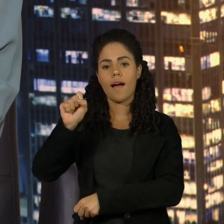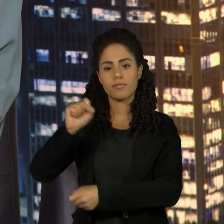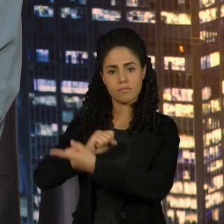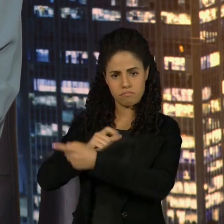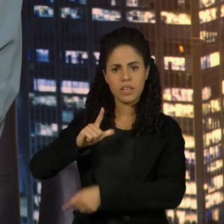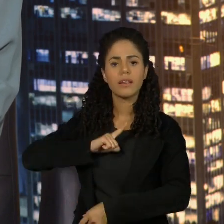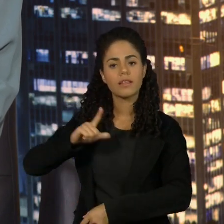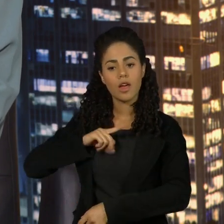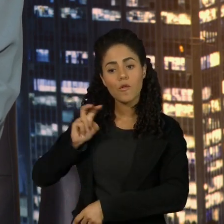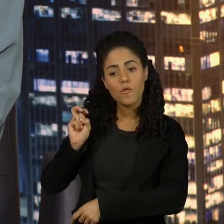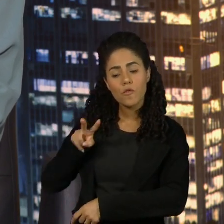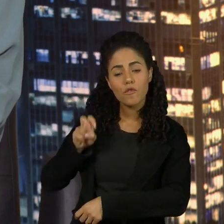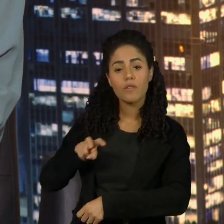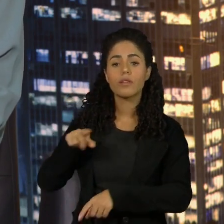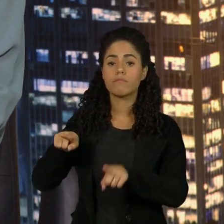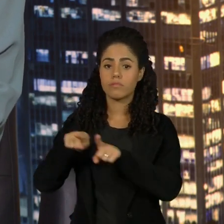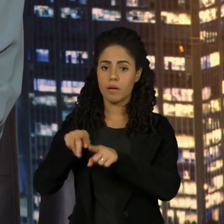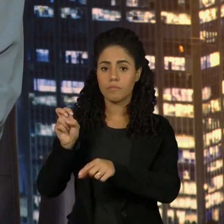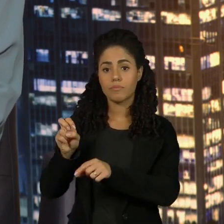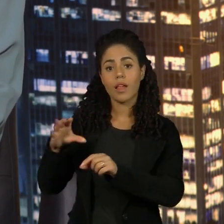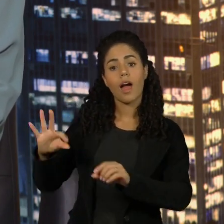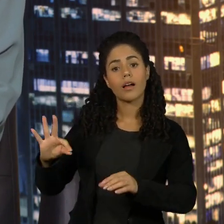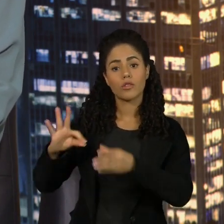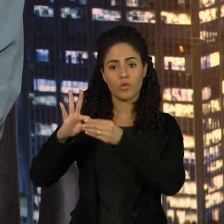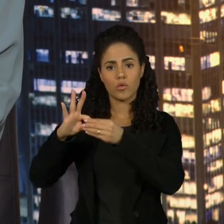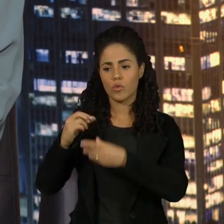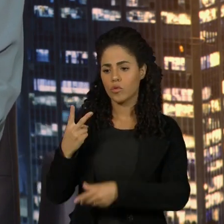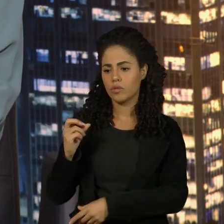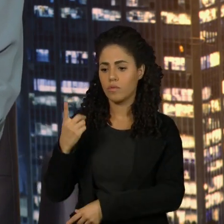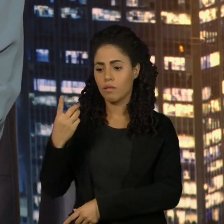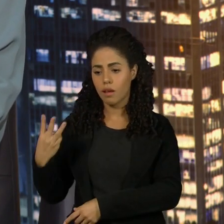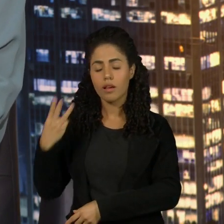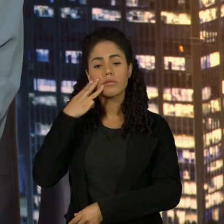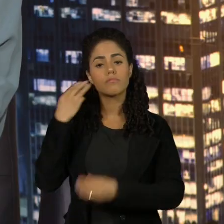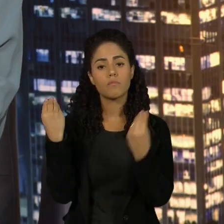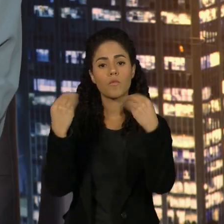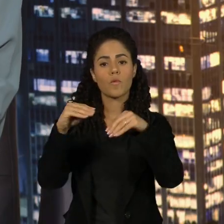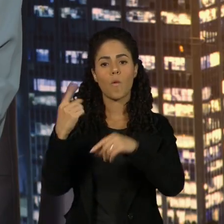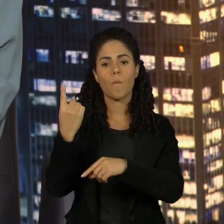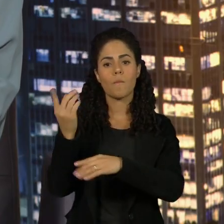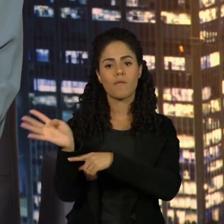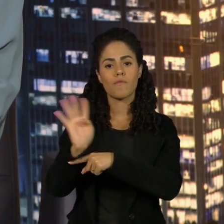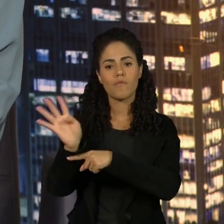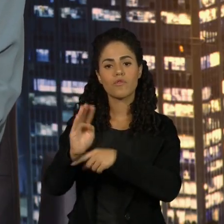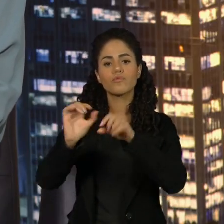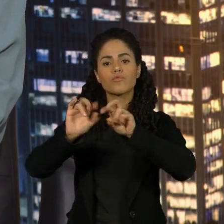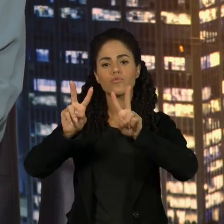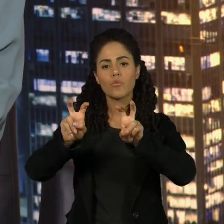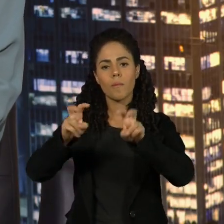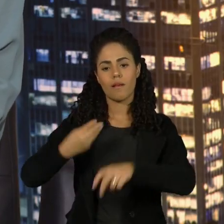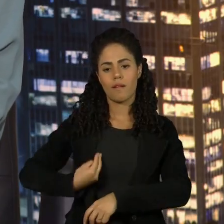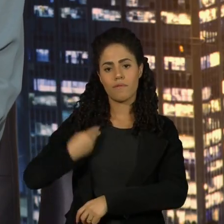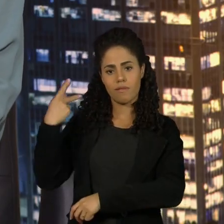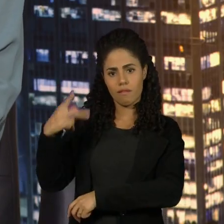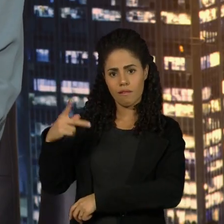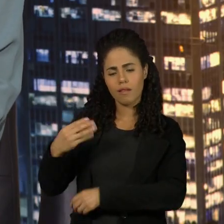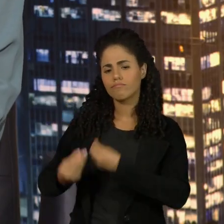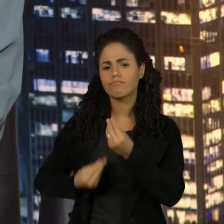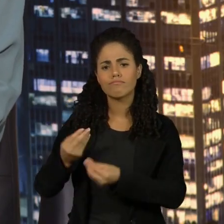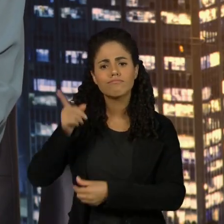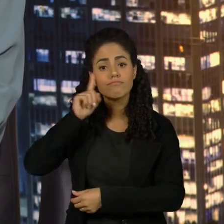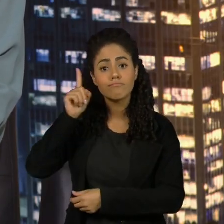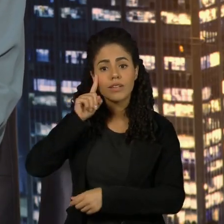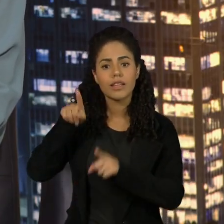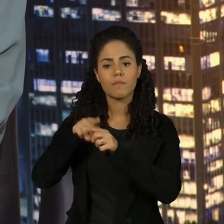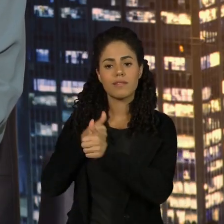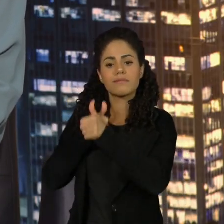com HIV desde 2013, publicou o primeiro vídeo falando sobre a vida dele com HIV. Hoje, o Lucas tem mais de 100